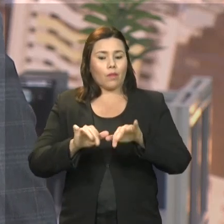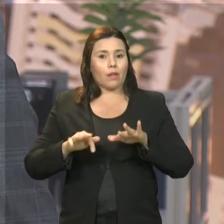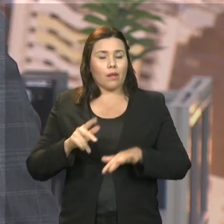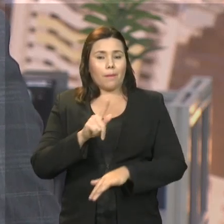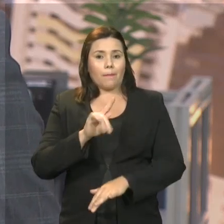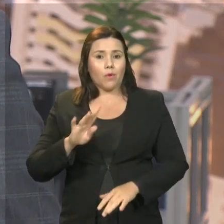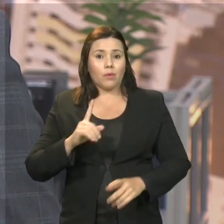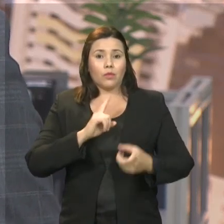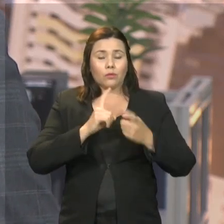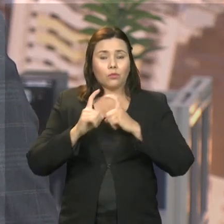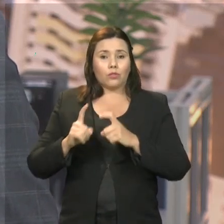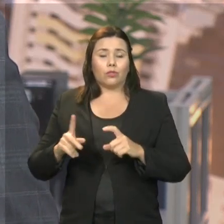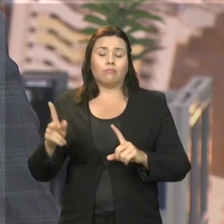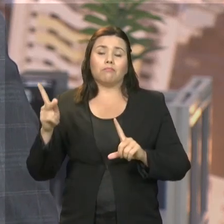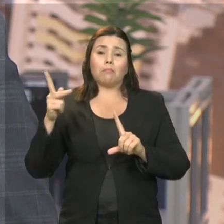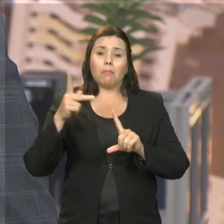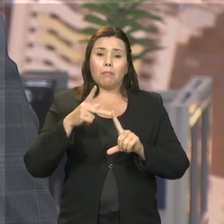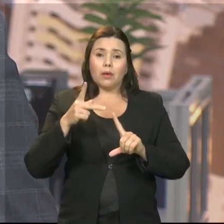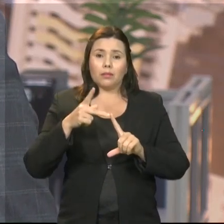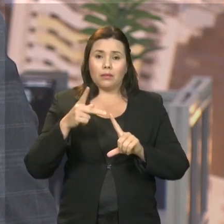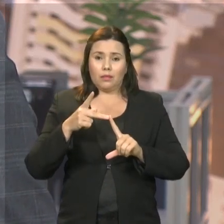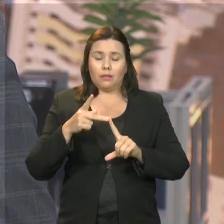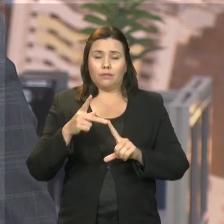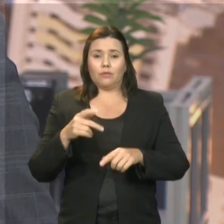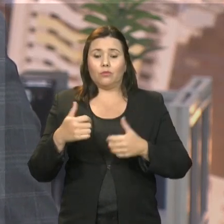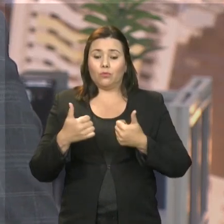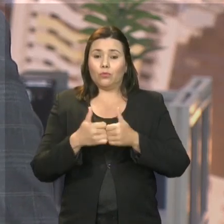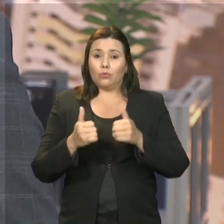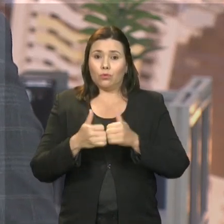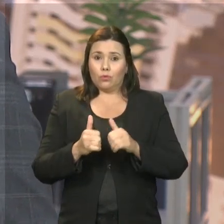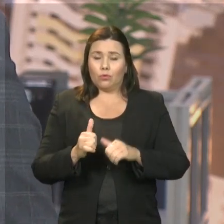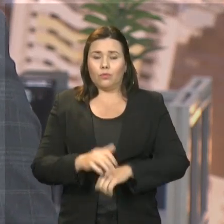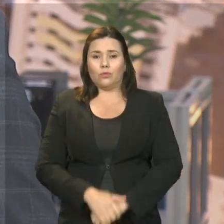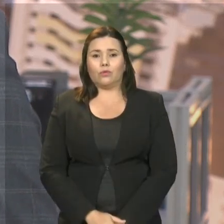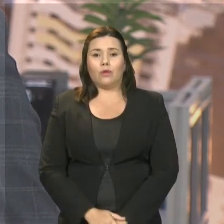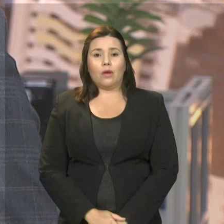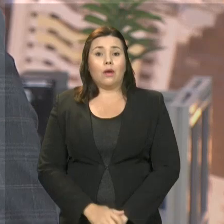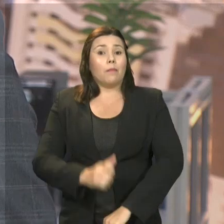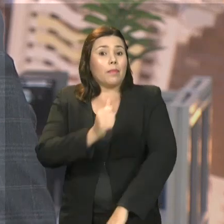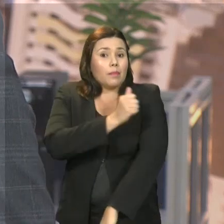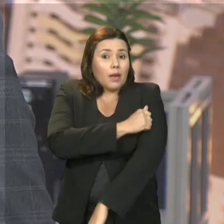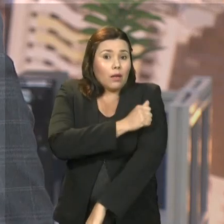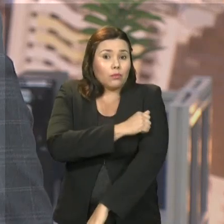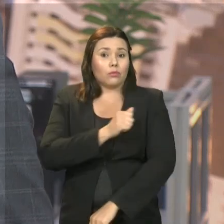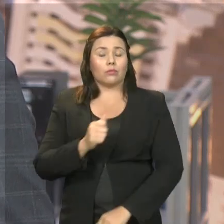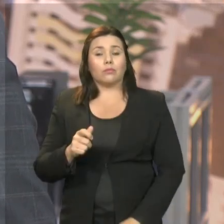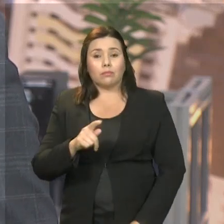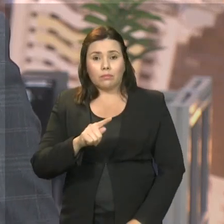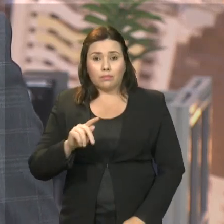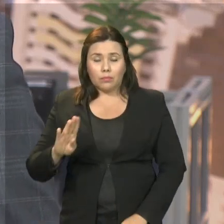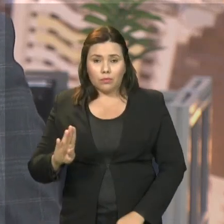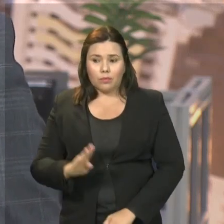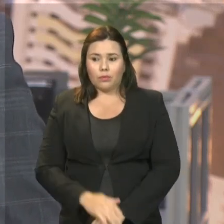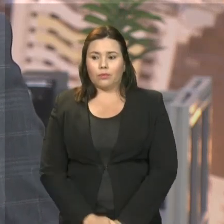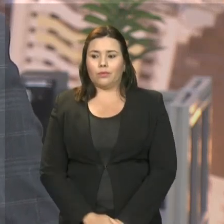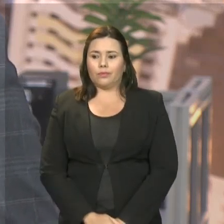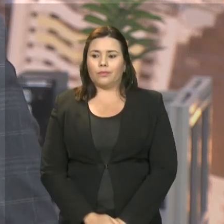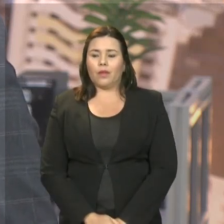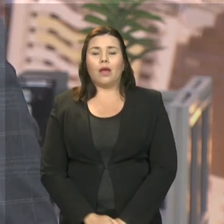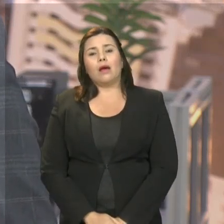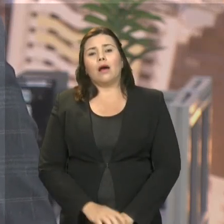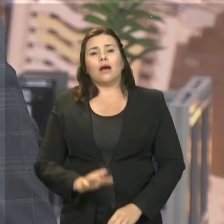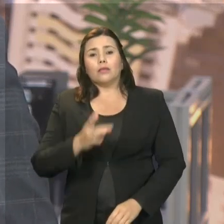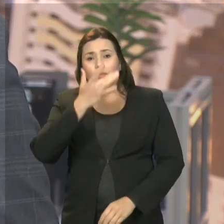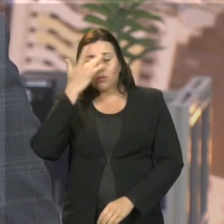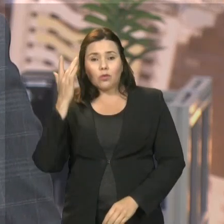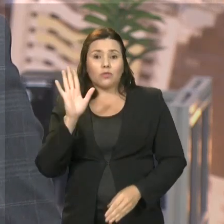sobre o passe livre nos transportes públicos para estudantes. A matéria teve a aprovação dos eleitores da capital